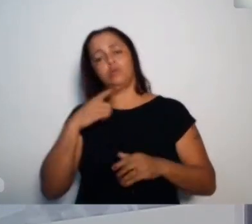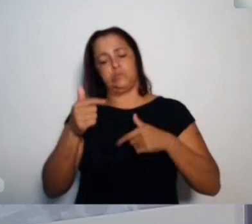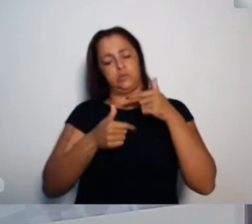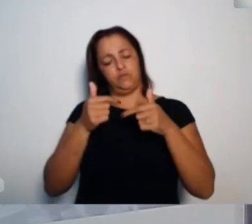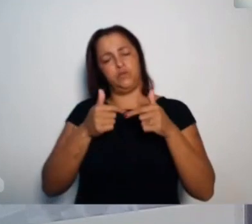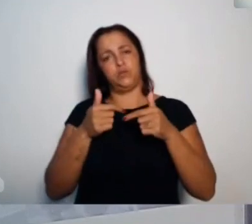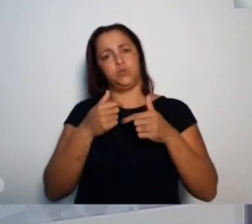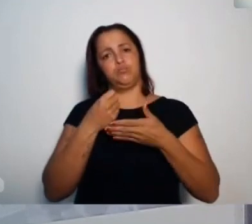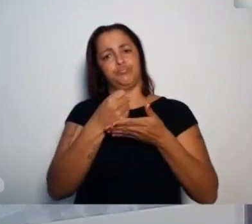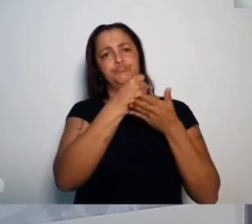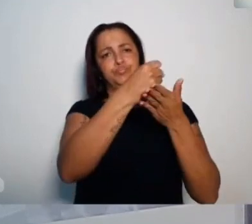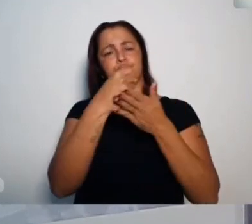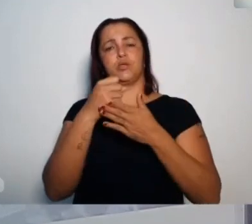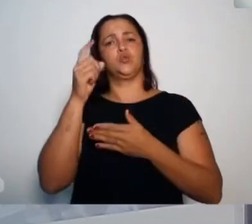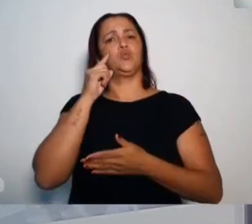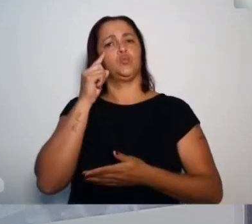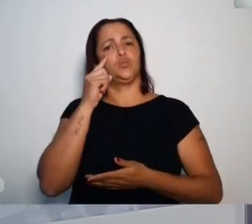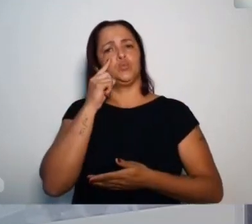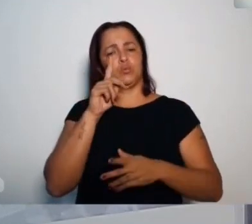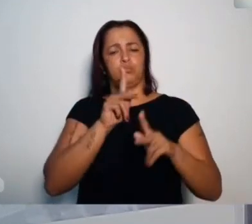diariamente à população.